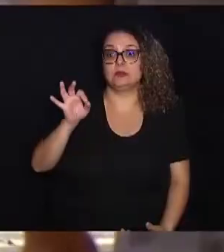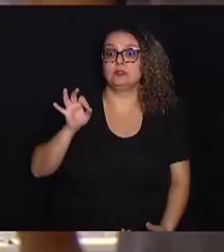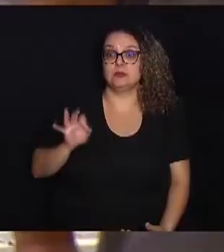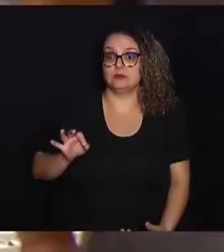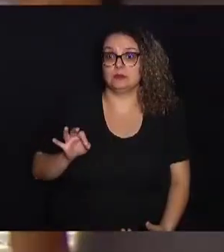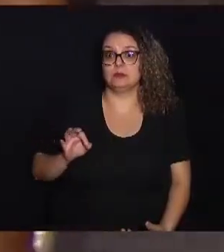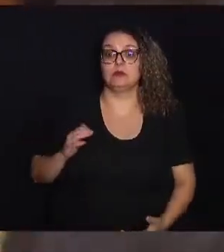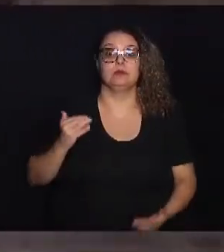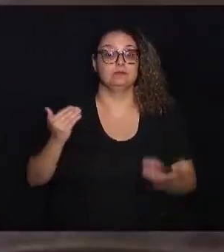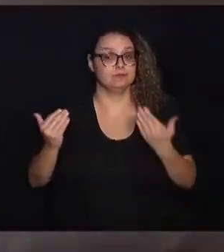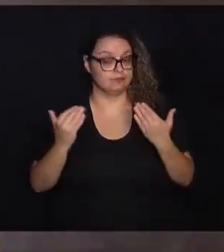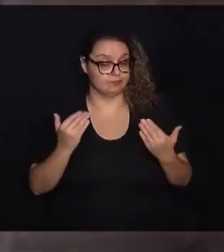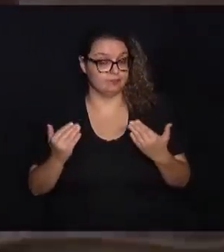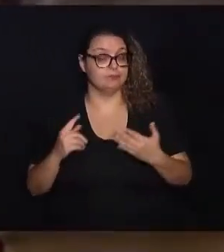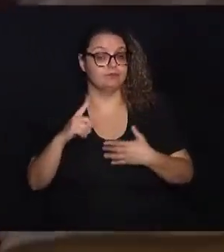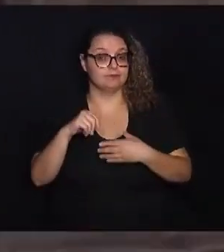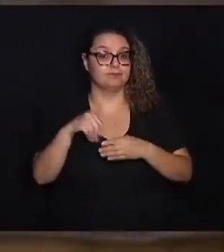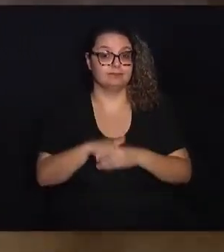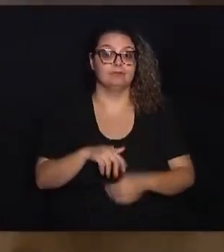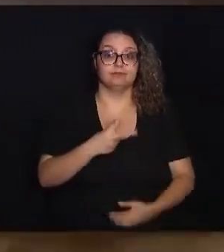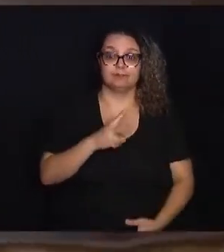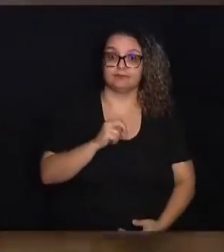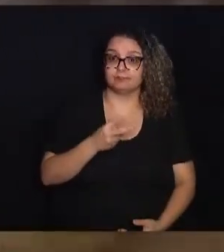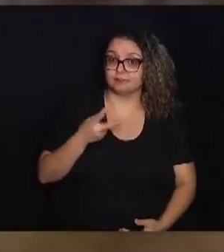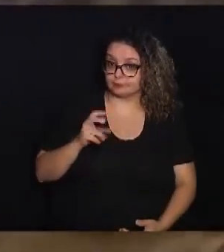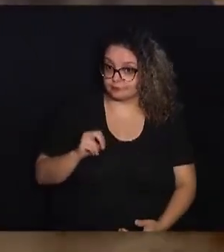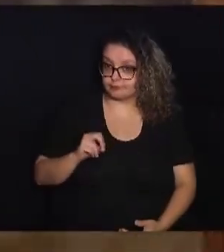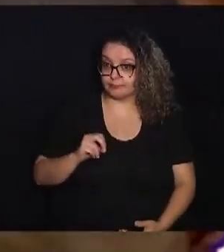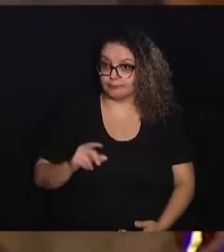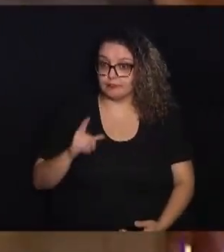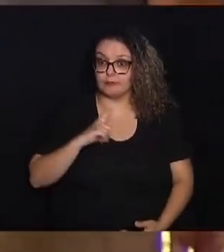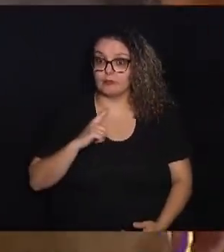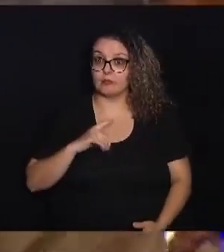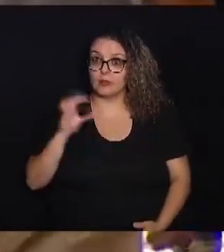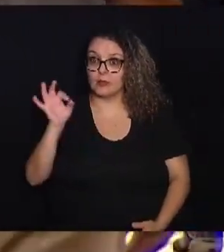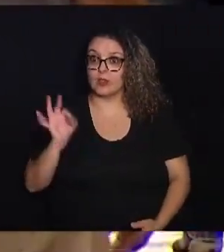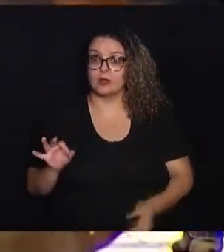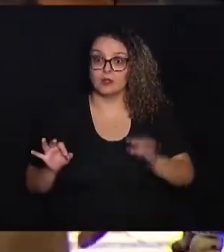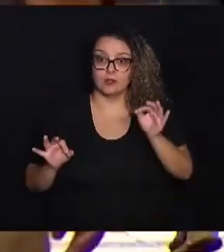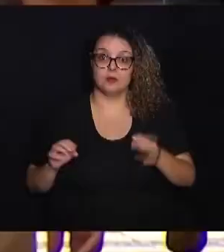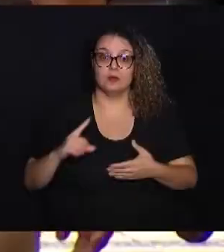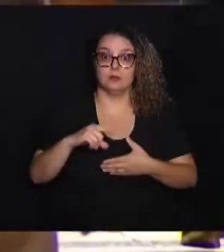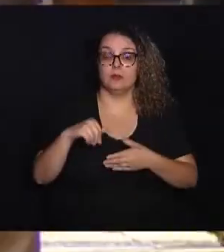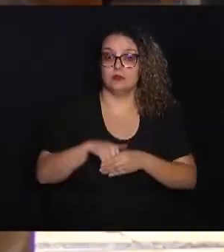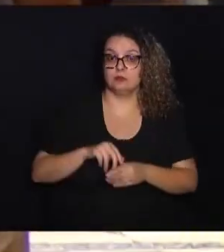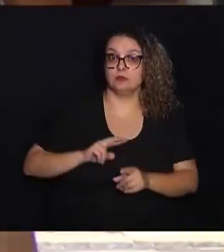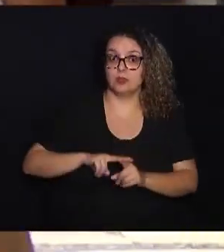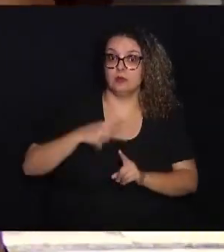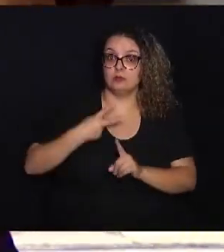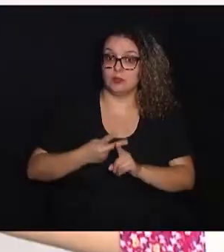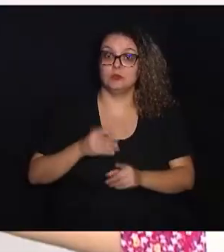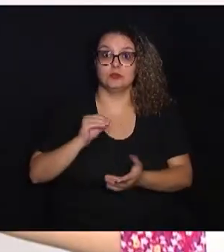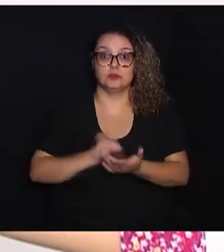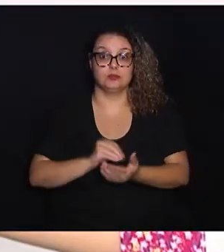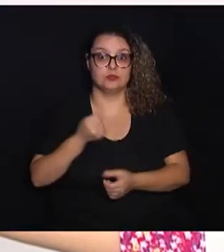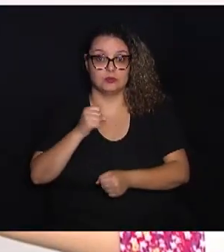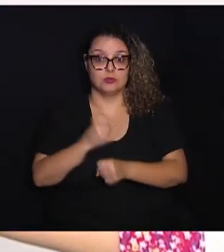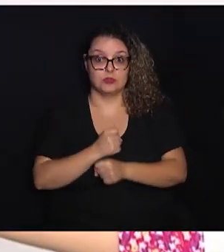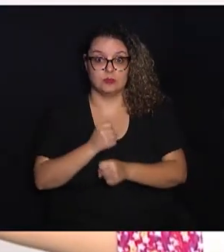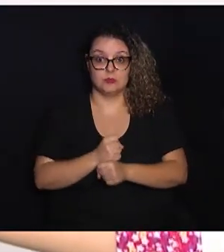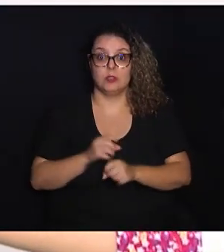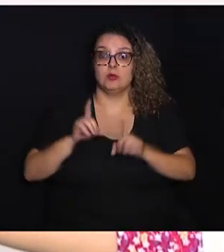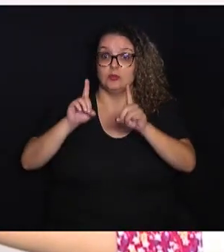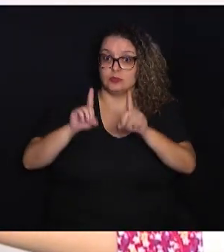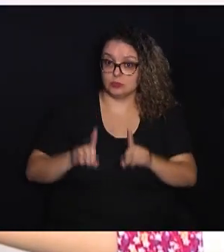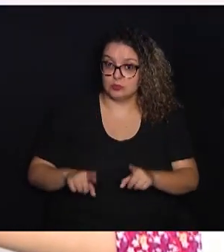em comparação com a eleição de 2020, tendo essa parcela do eleitorado duplicado nos últimos 8 anos. O deficiente ele